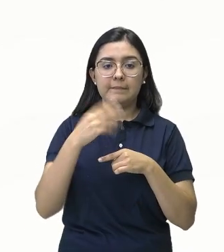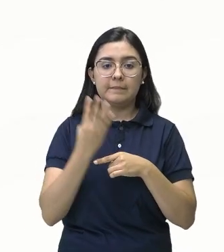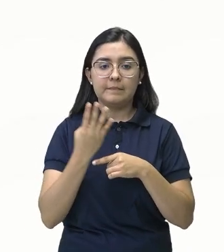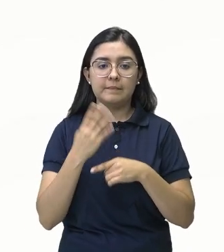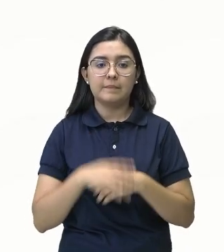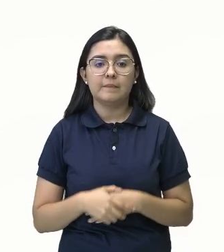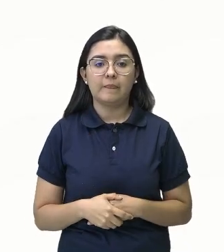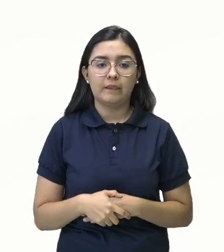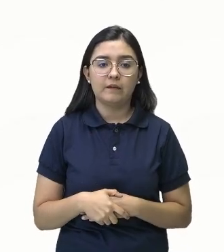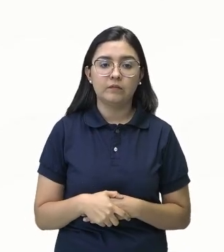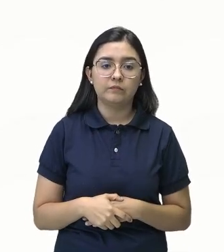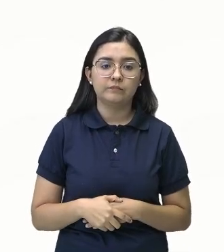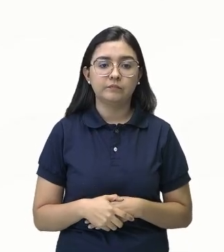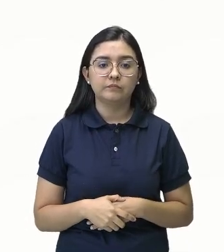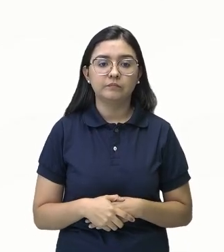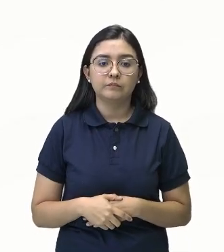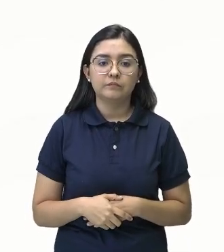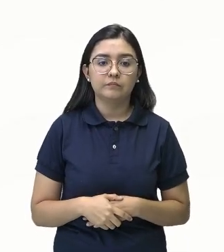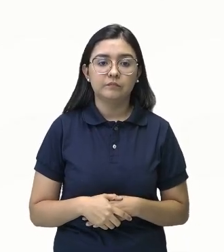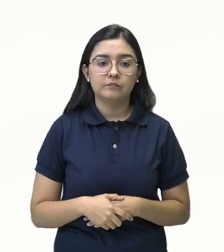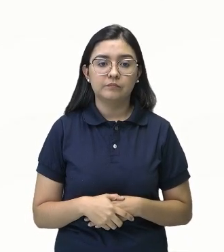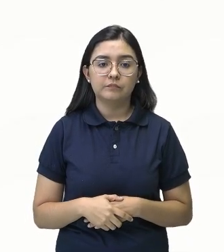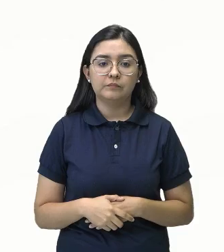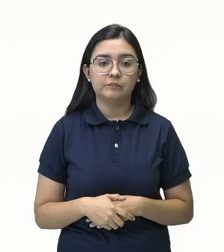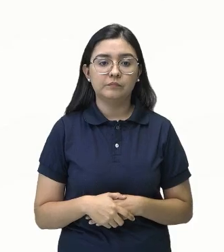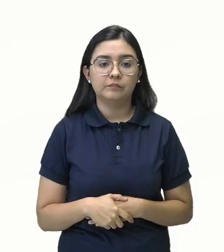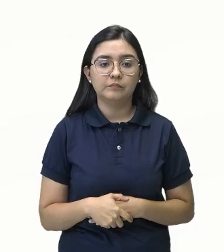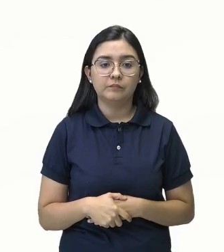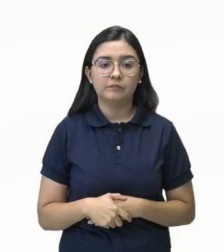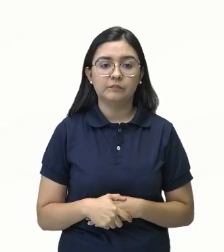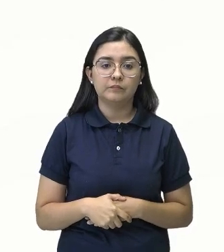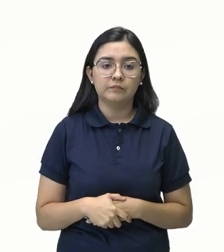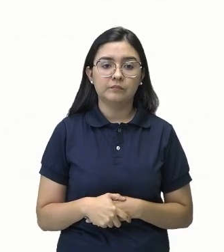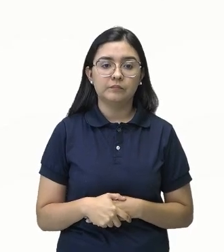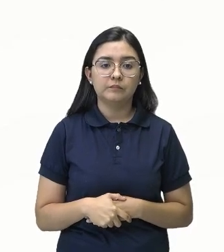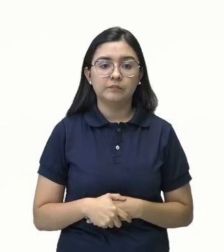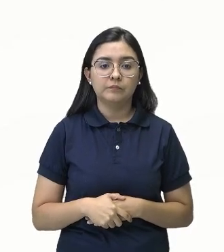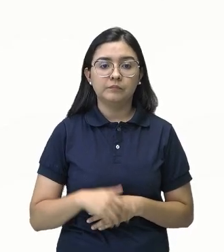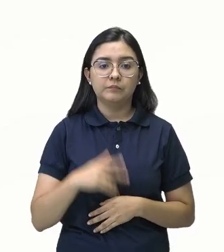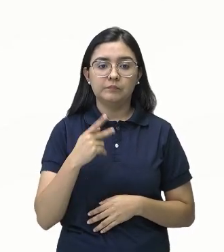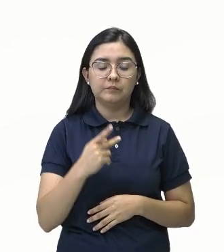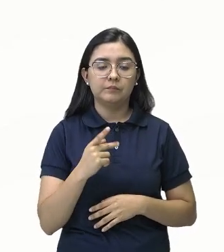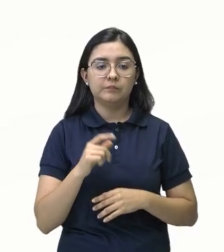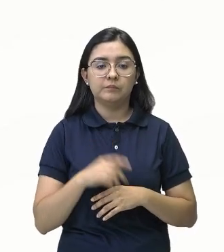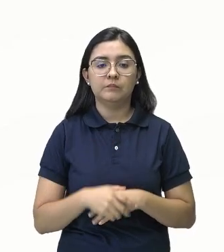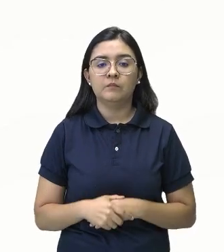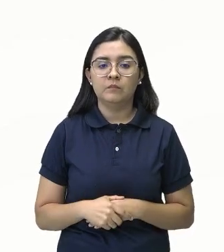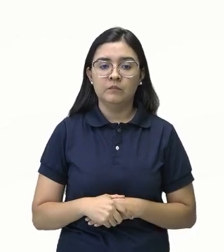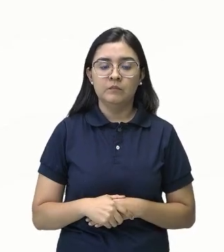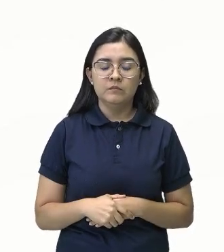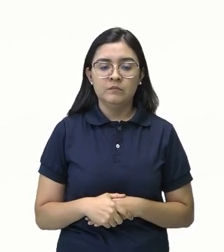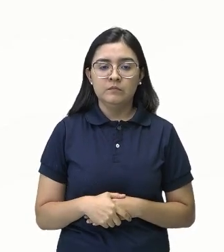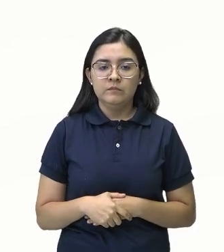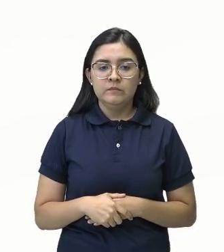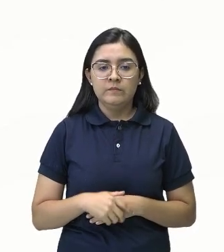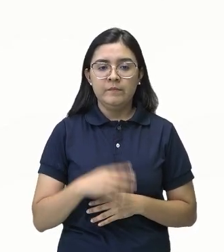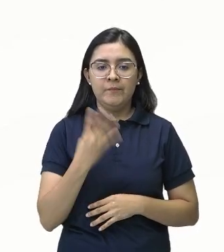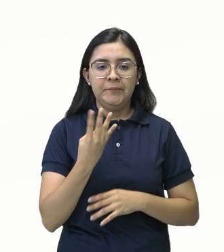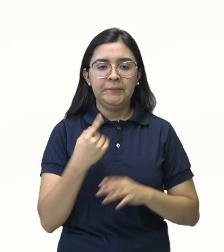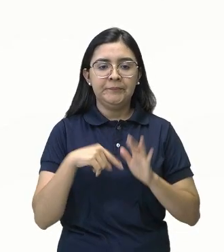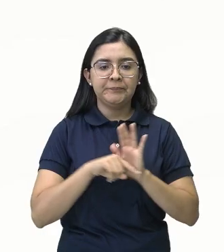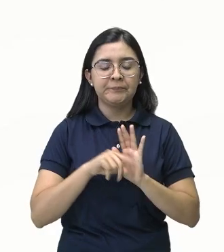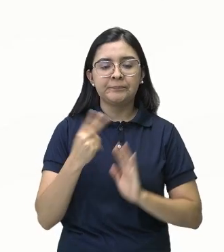4 fatorial, aqui na minha fórmula é P fatorial vezes N menos P. Então, 4